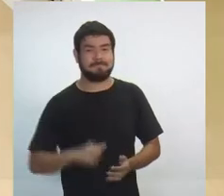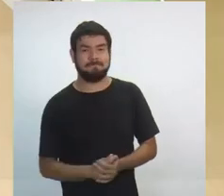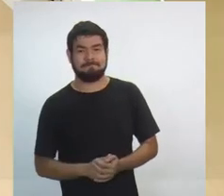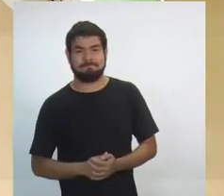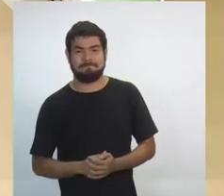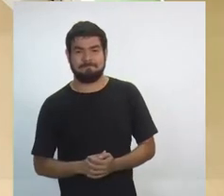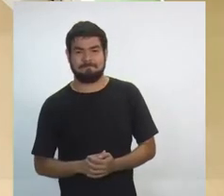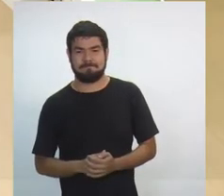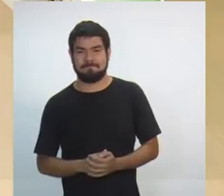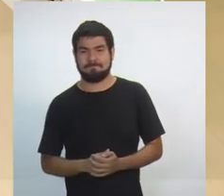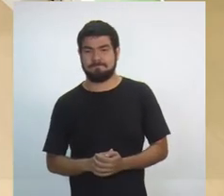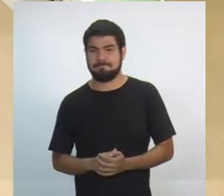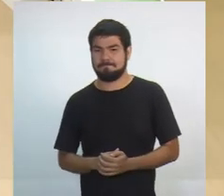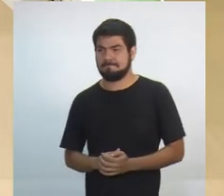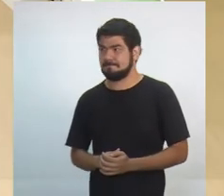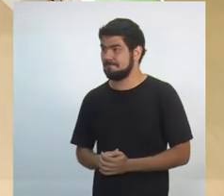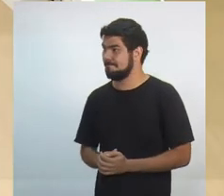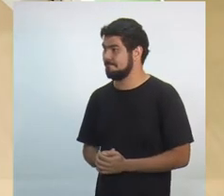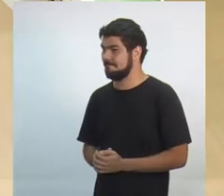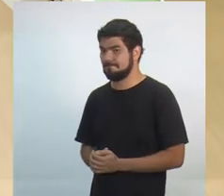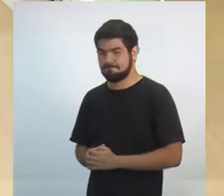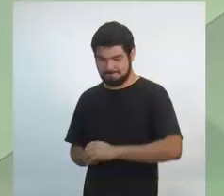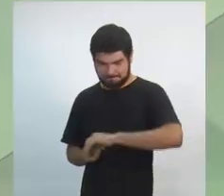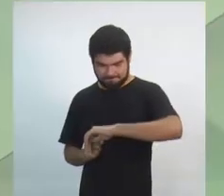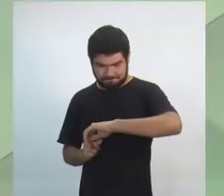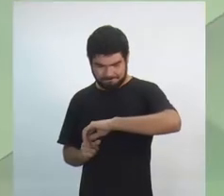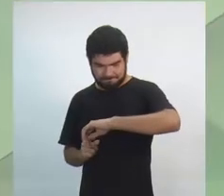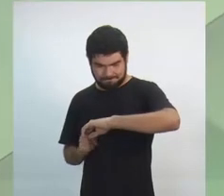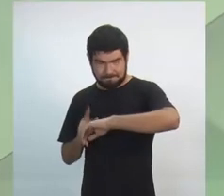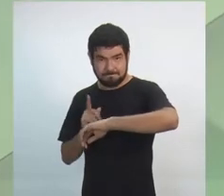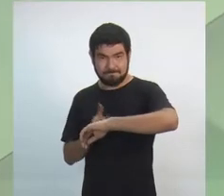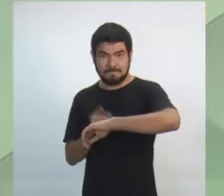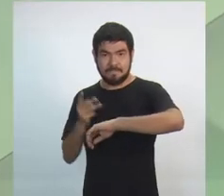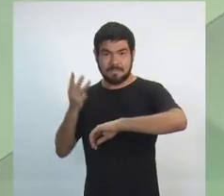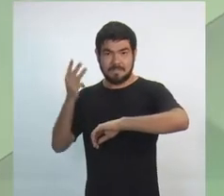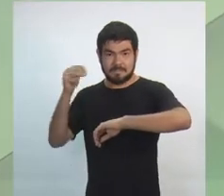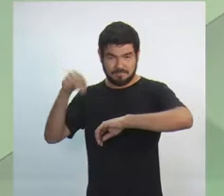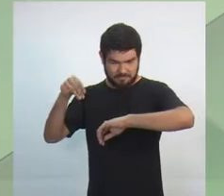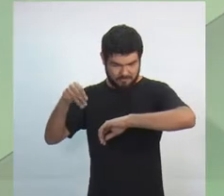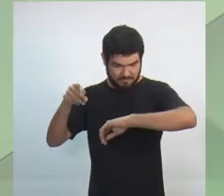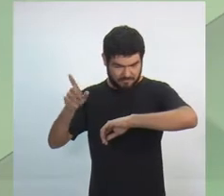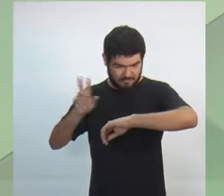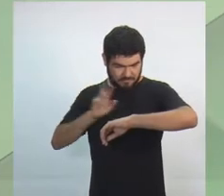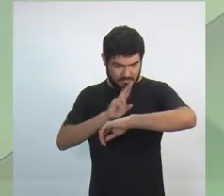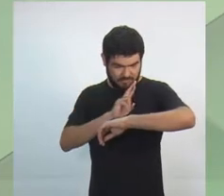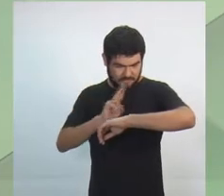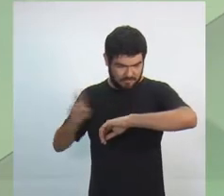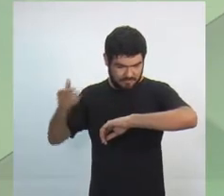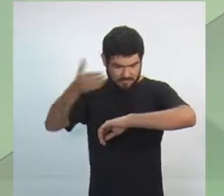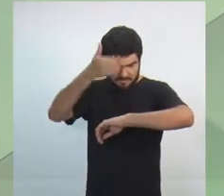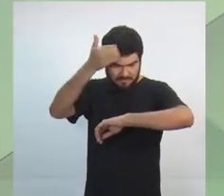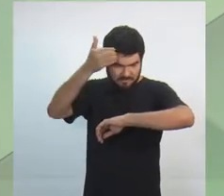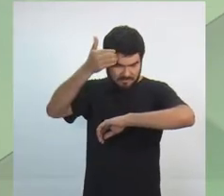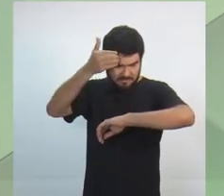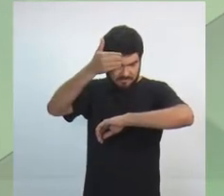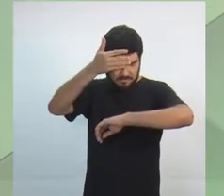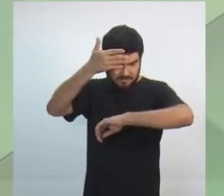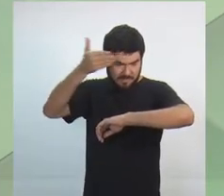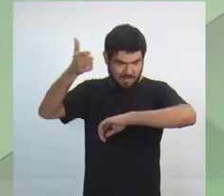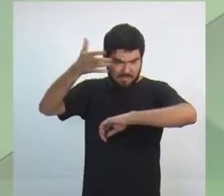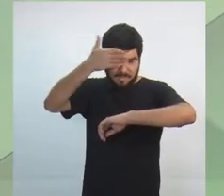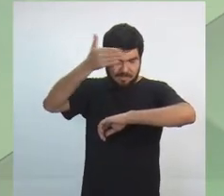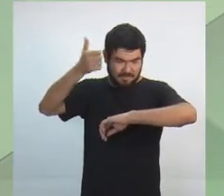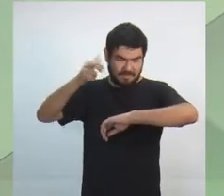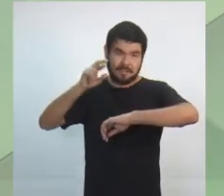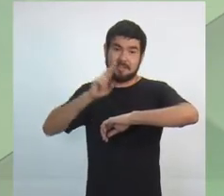Ainda temos 15 segundos. Então ele encerrou. Vamos colocar o cronômetro de 3 minutos para o candidato Davi Almeida responder a